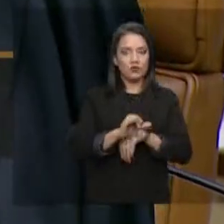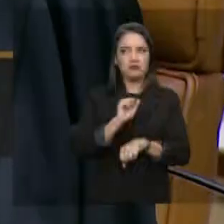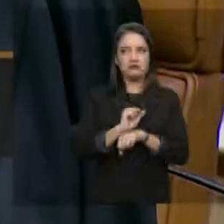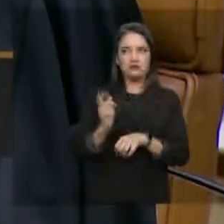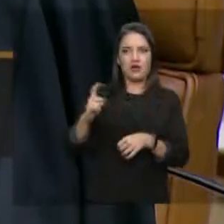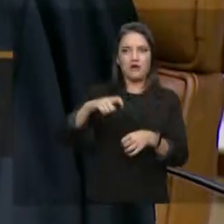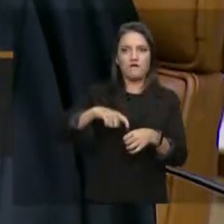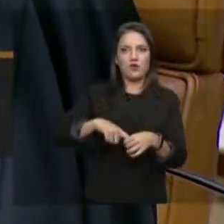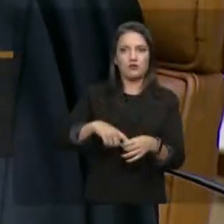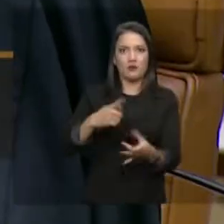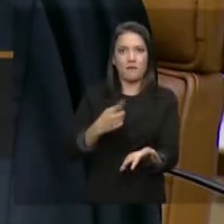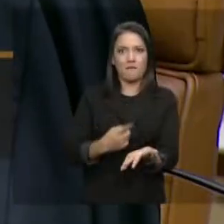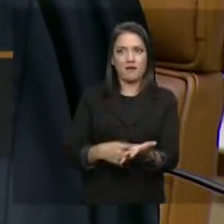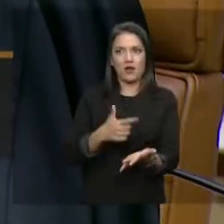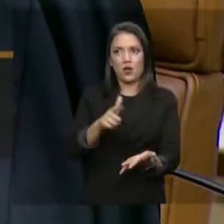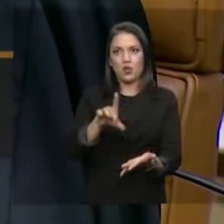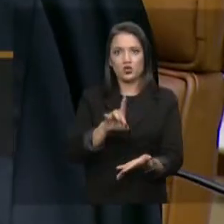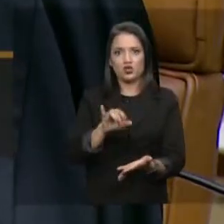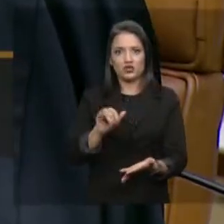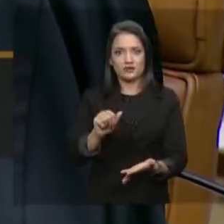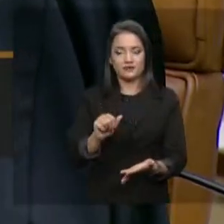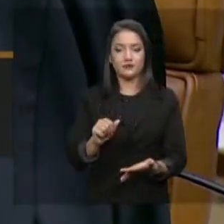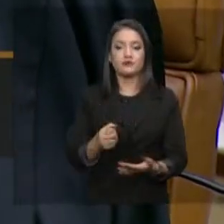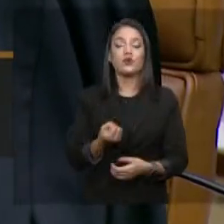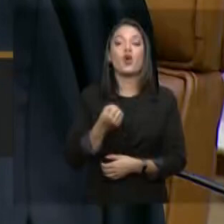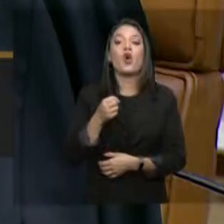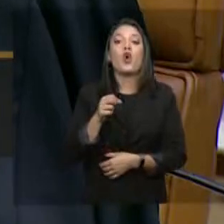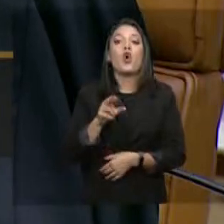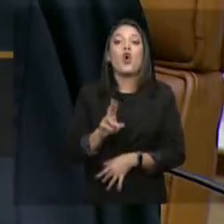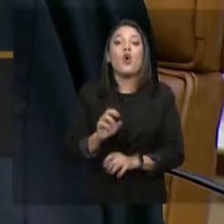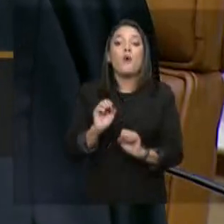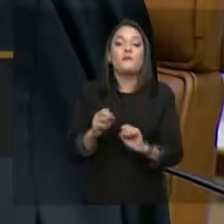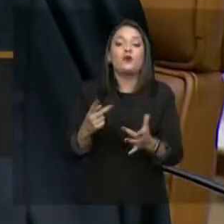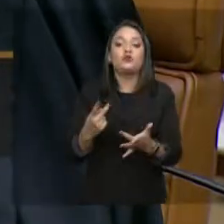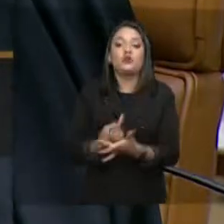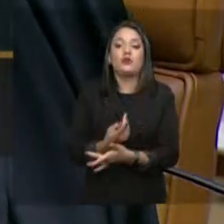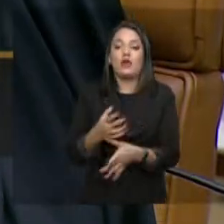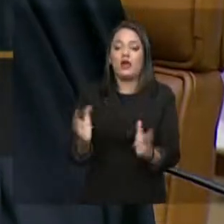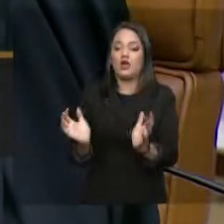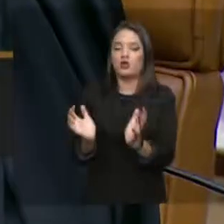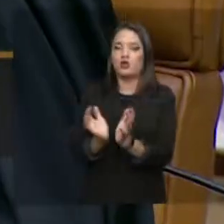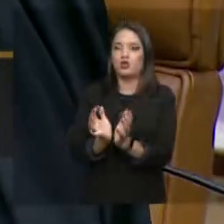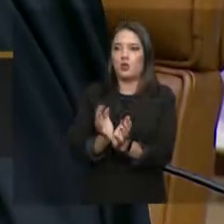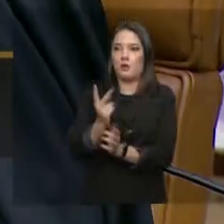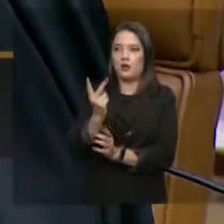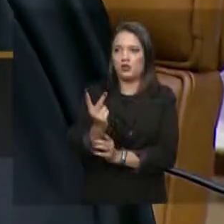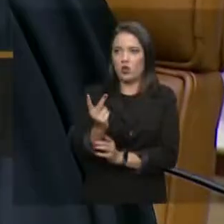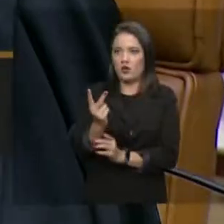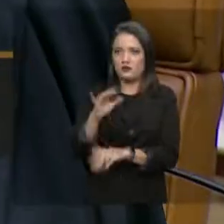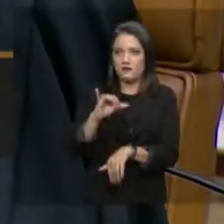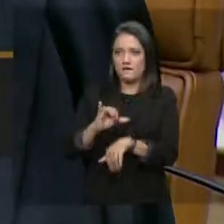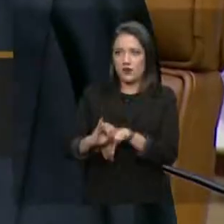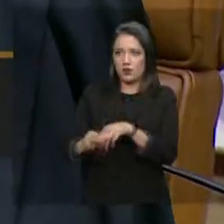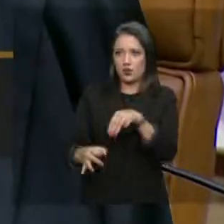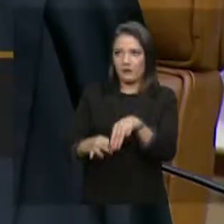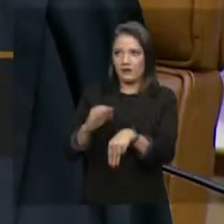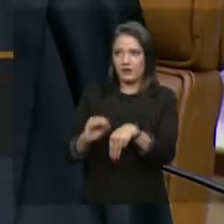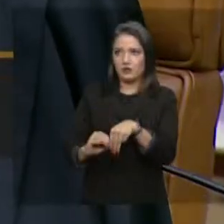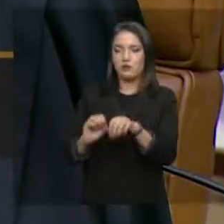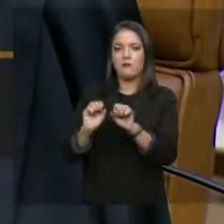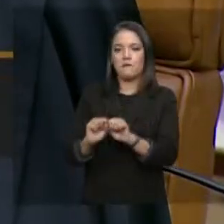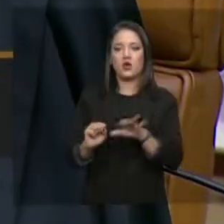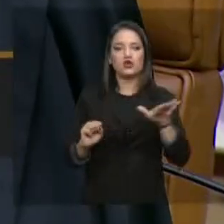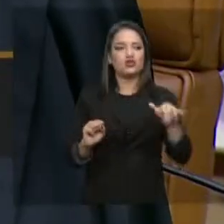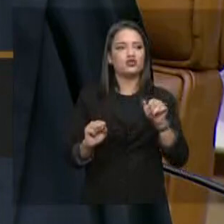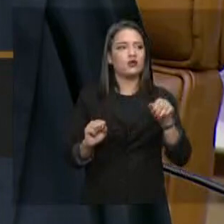votou. E lembremos, ou ainda convocar outro ministro de outra turma. São raros os casos, mas eu